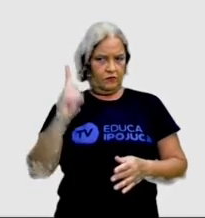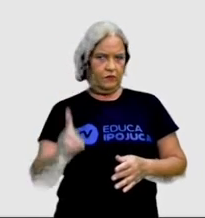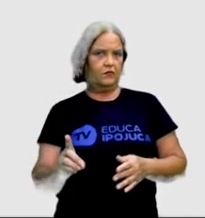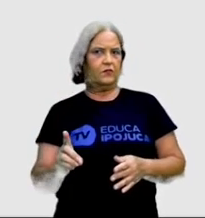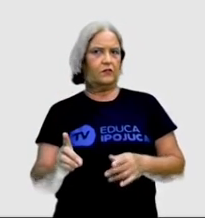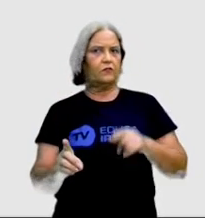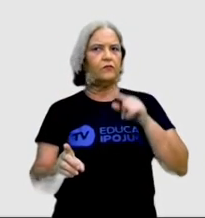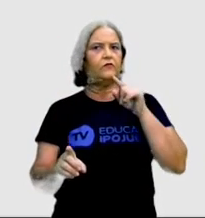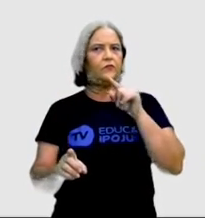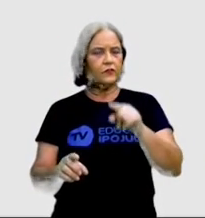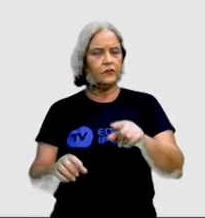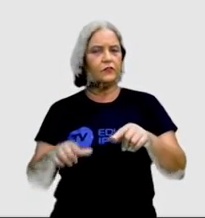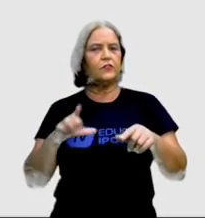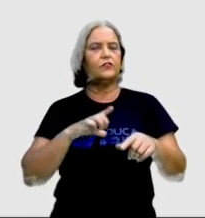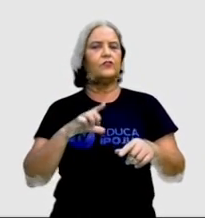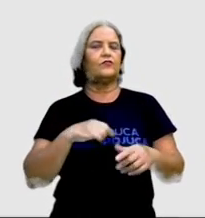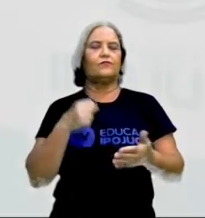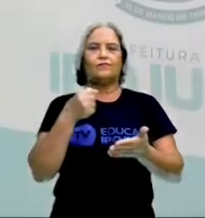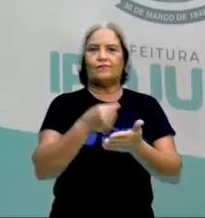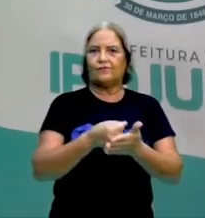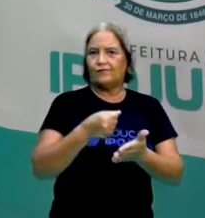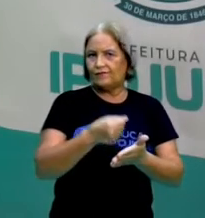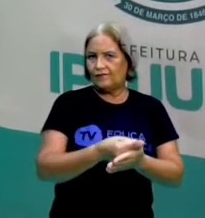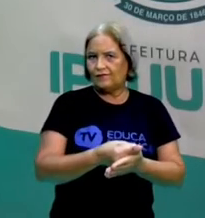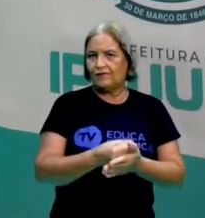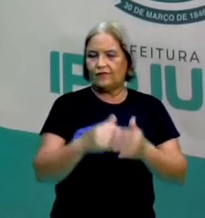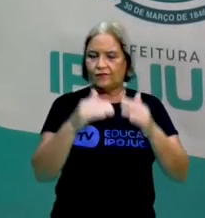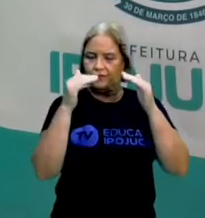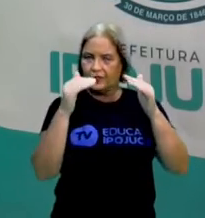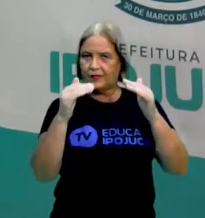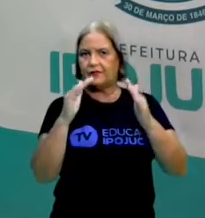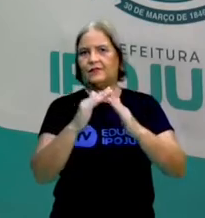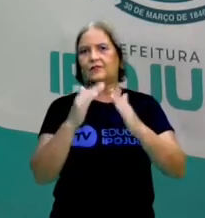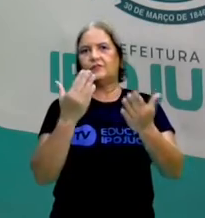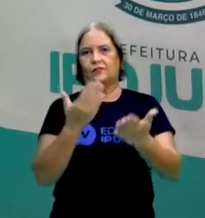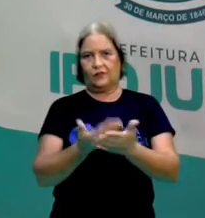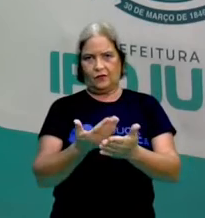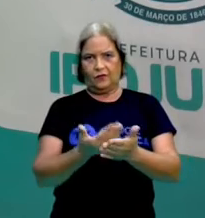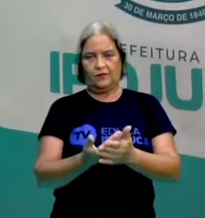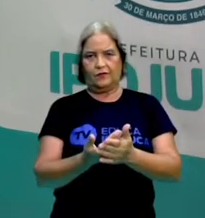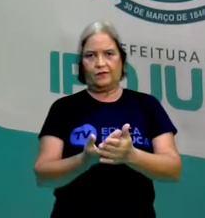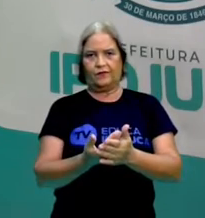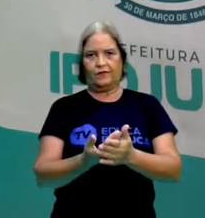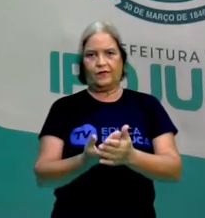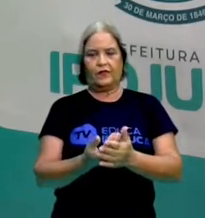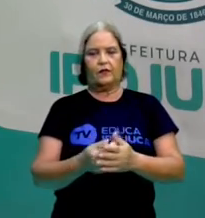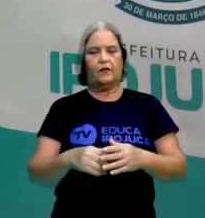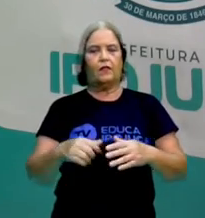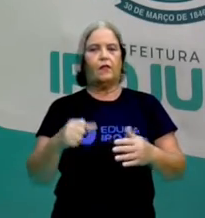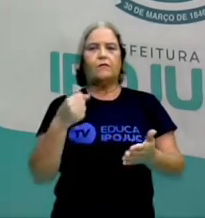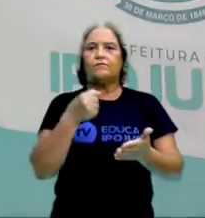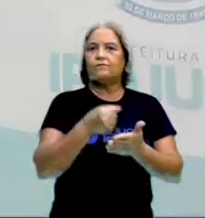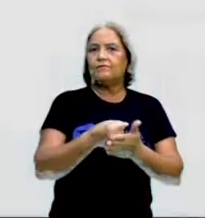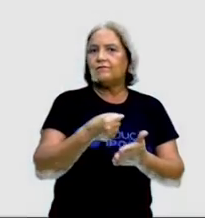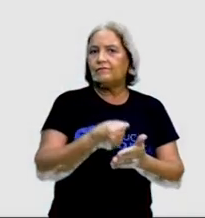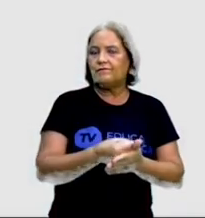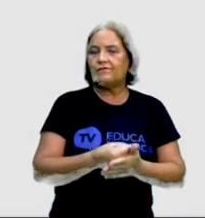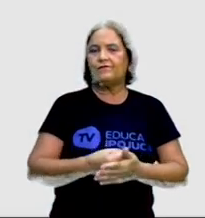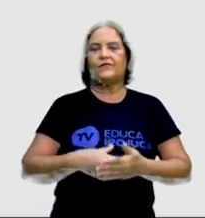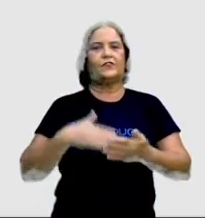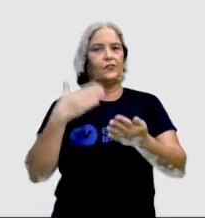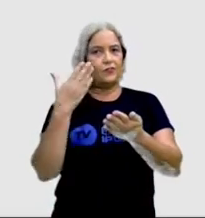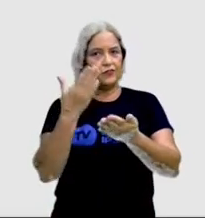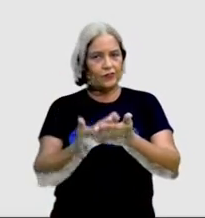alguns deveres a cumprir na escola. Vocês têm deveres de ser estudioso, né?